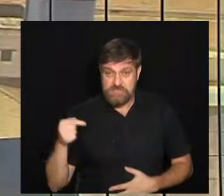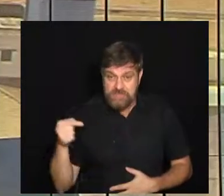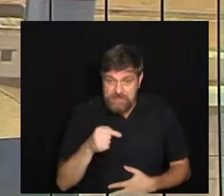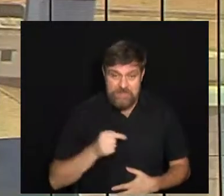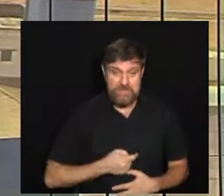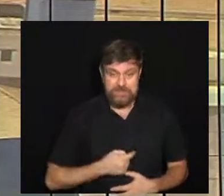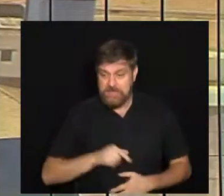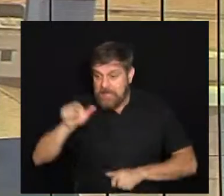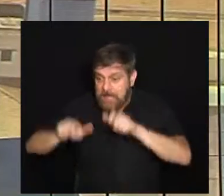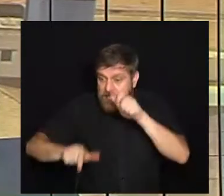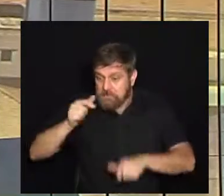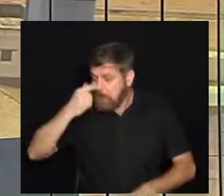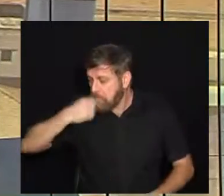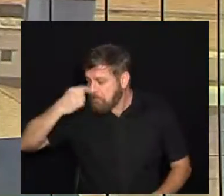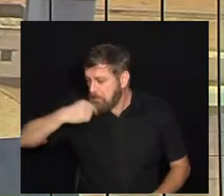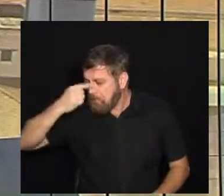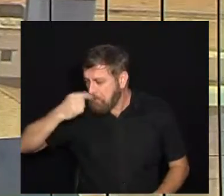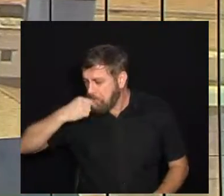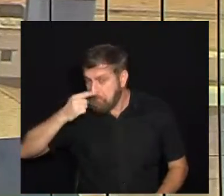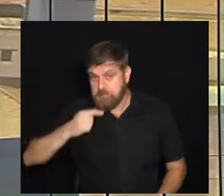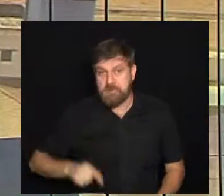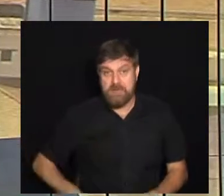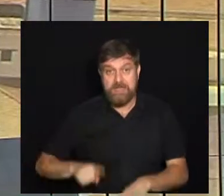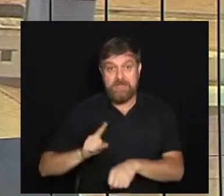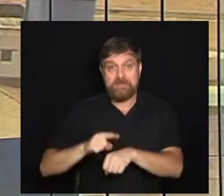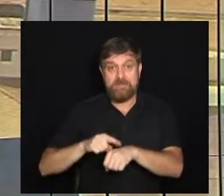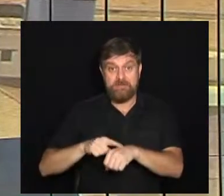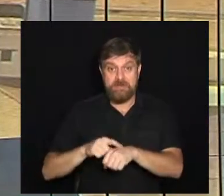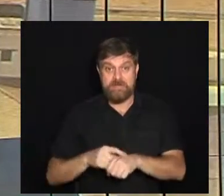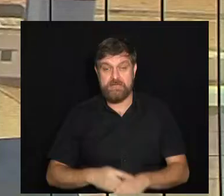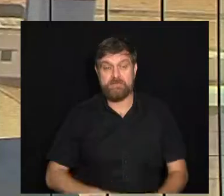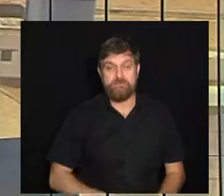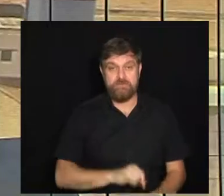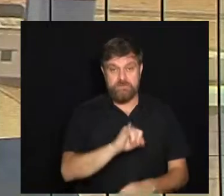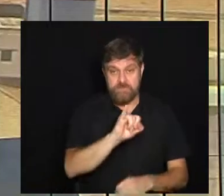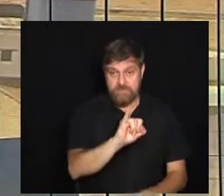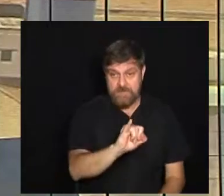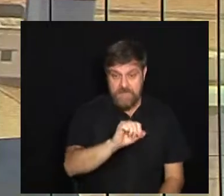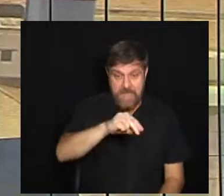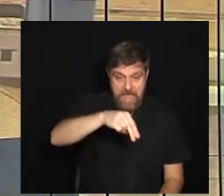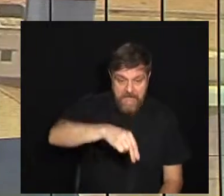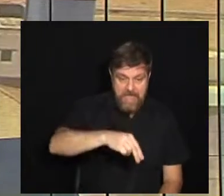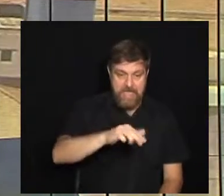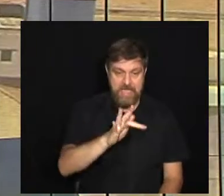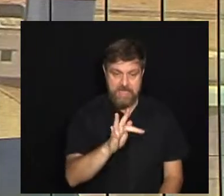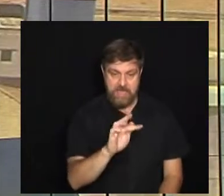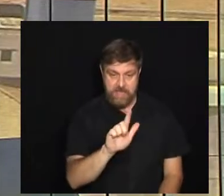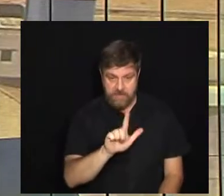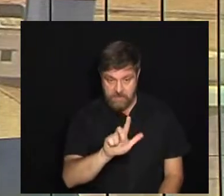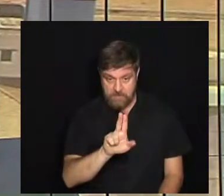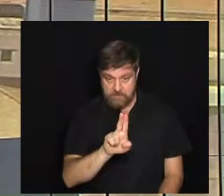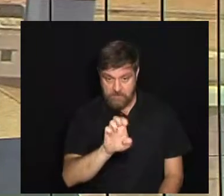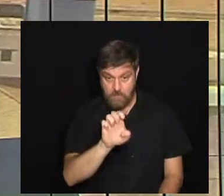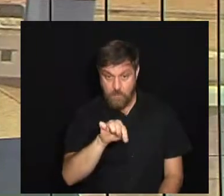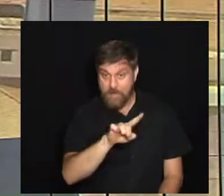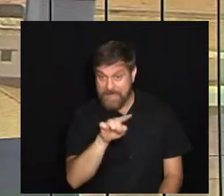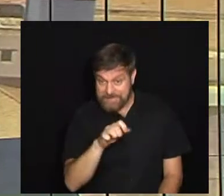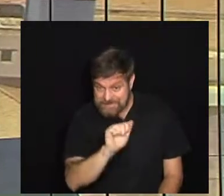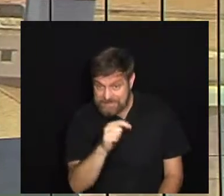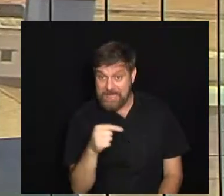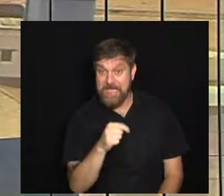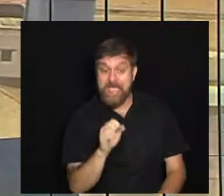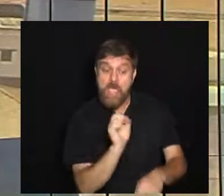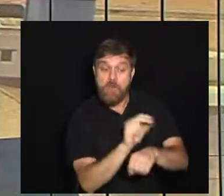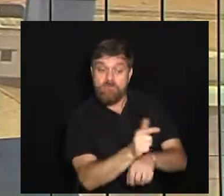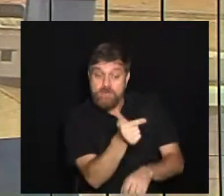menor dos serviços de saúde na hora que chegar a epidemia pelo e pela influência aqui nessa as epidemias talvez ela se sobrepunham e pode